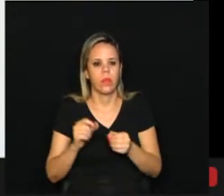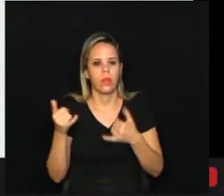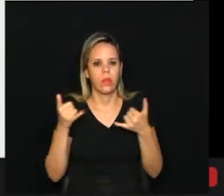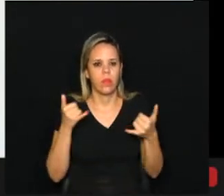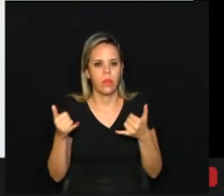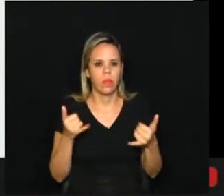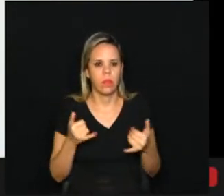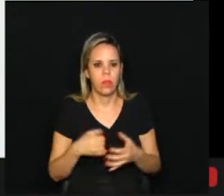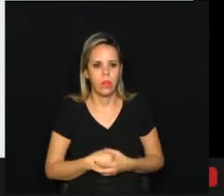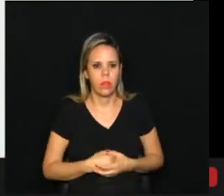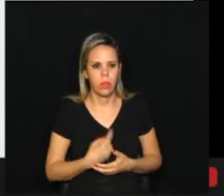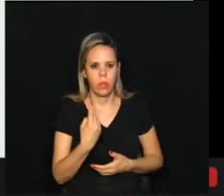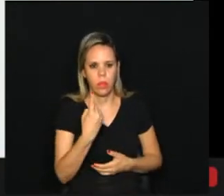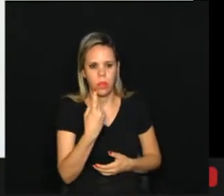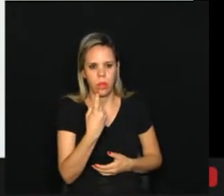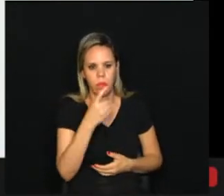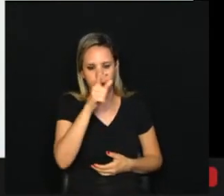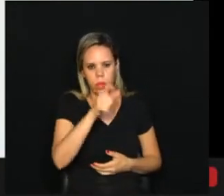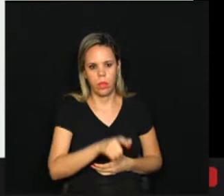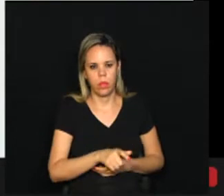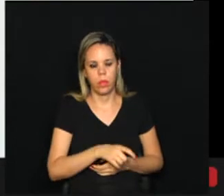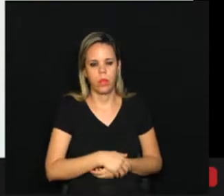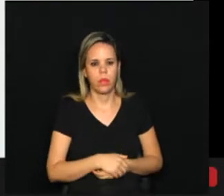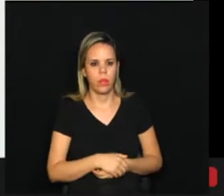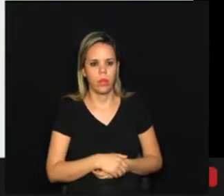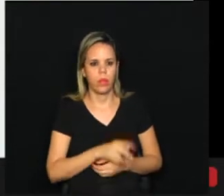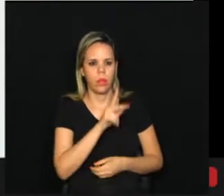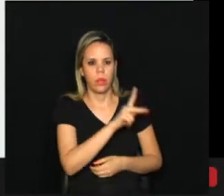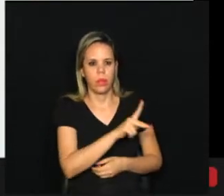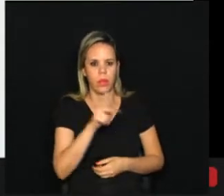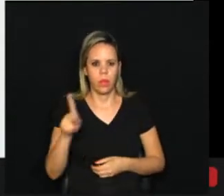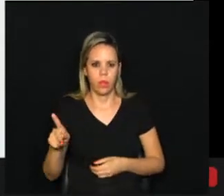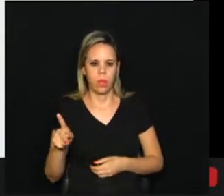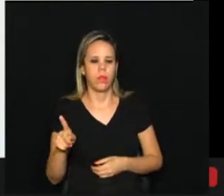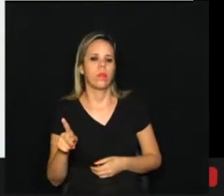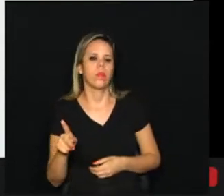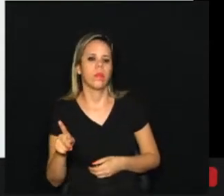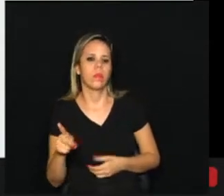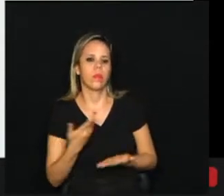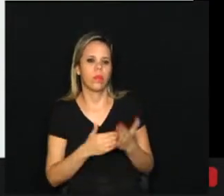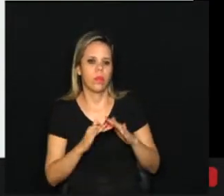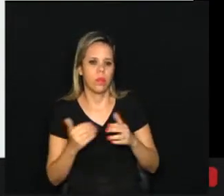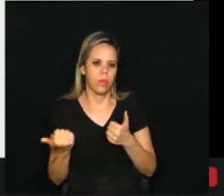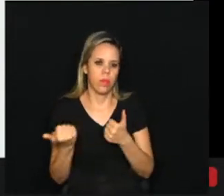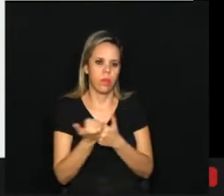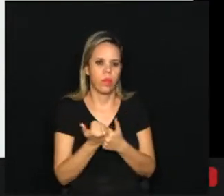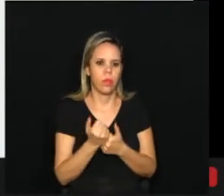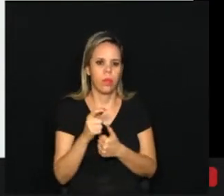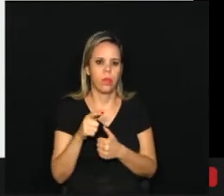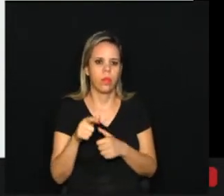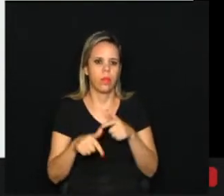telefonema foi uma pessoa que é uma professora mediadora. Na verdade, ela tem a função de